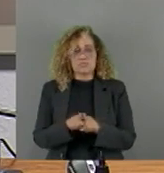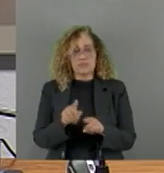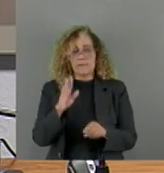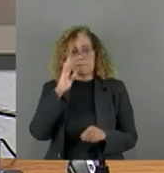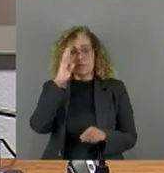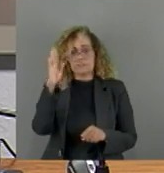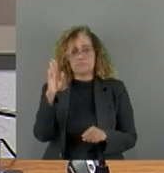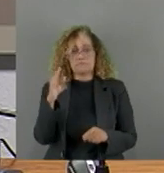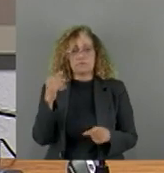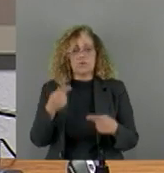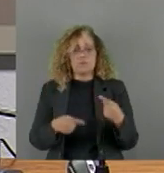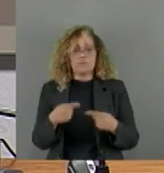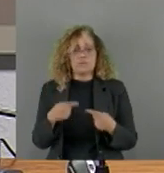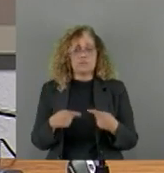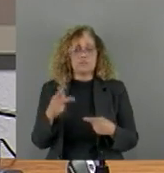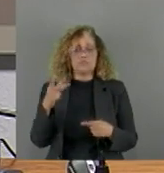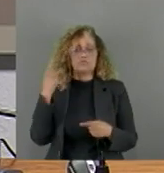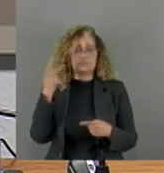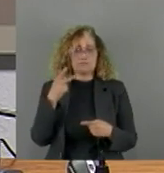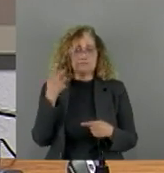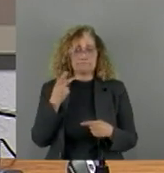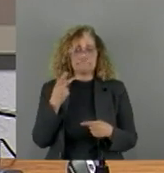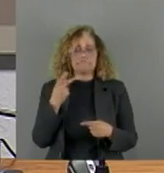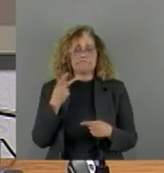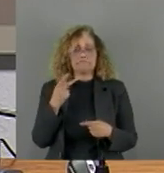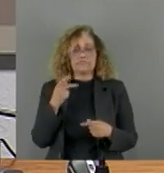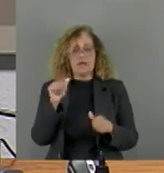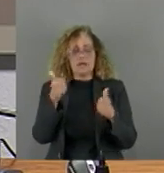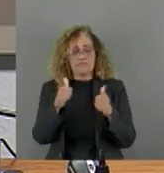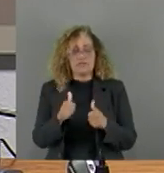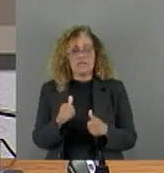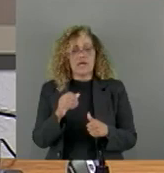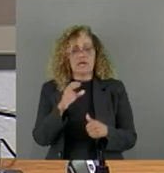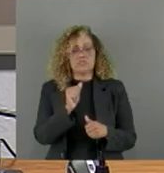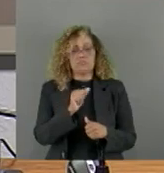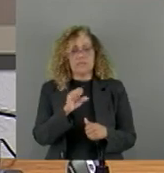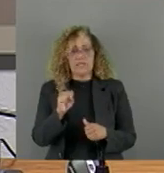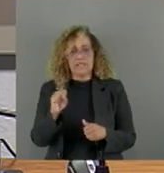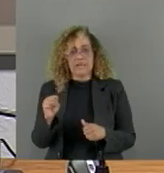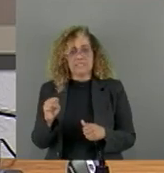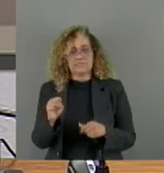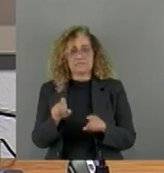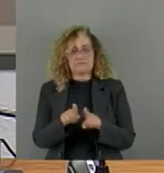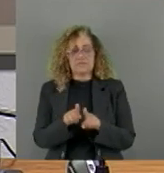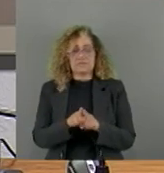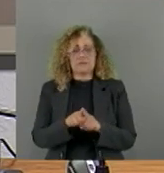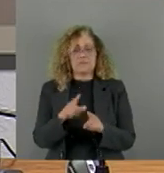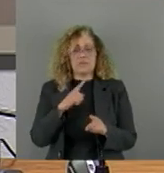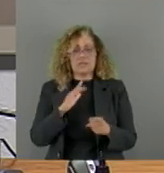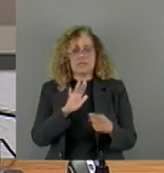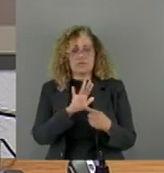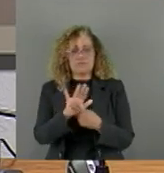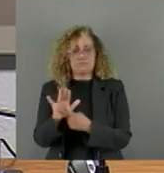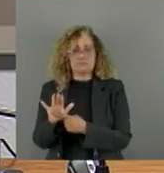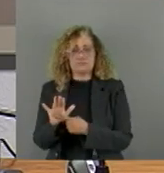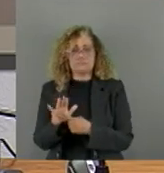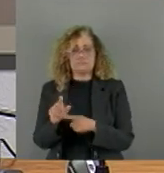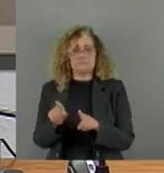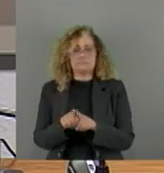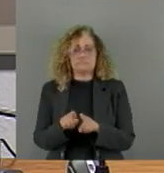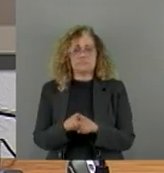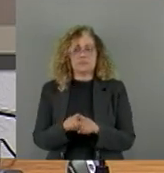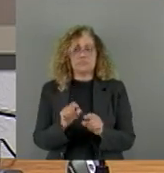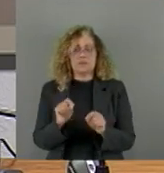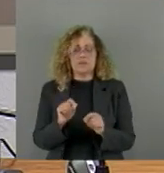política a ser avaliada pela CAS, e essa audiência pública vem no sentido de instruir a elaboração